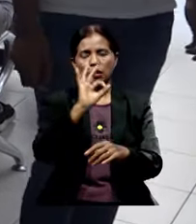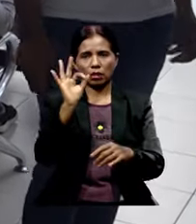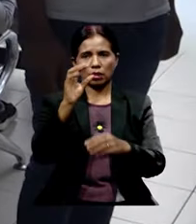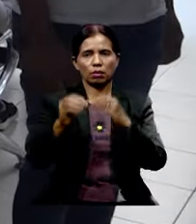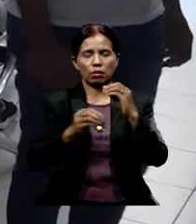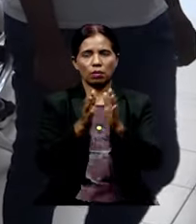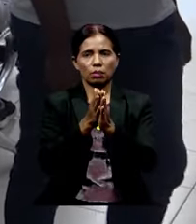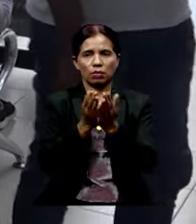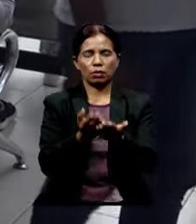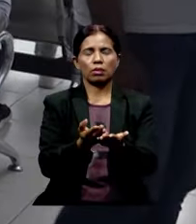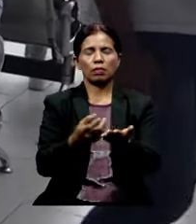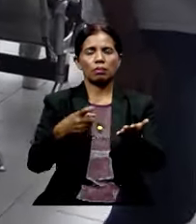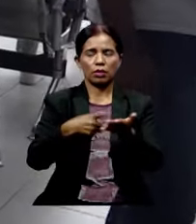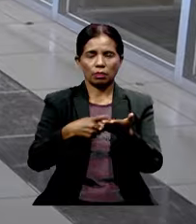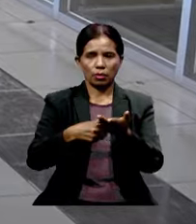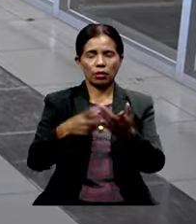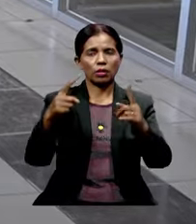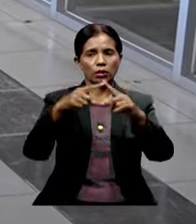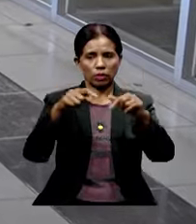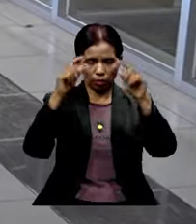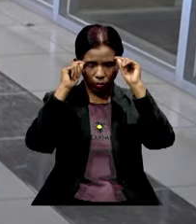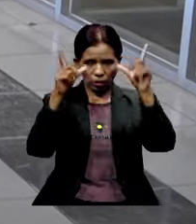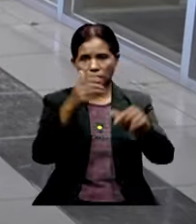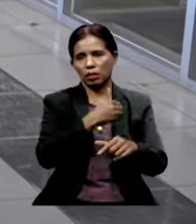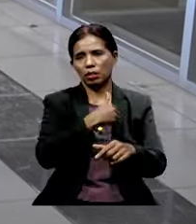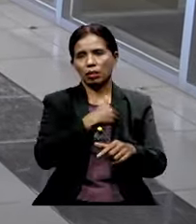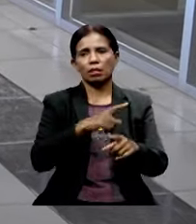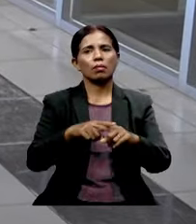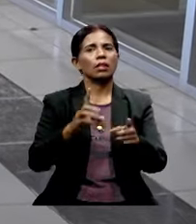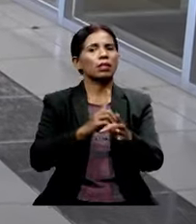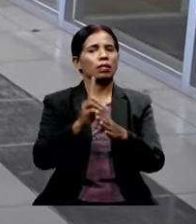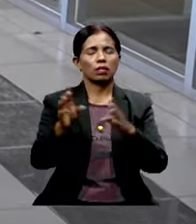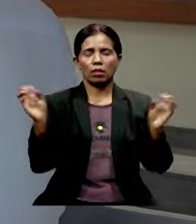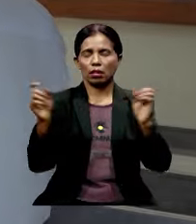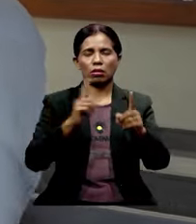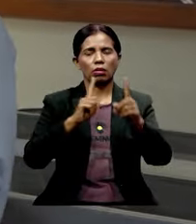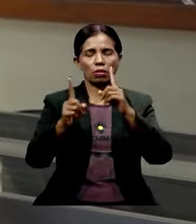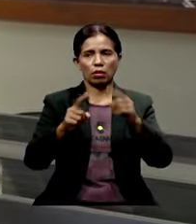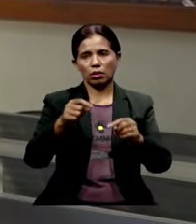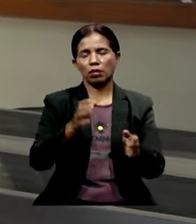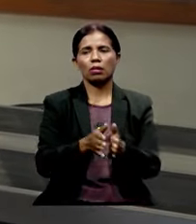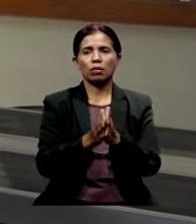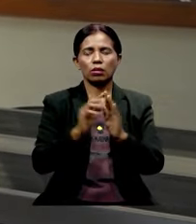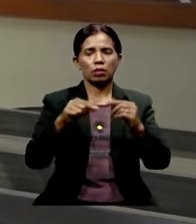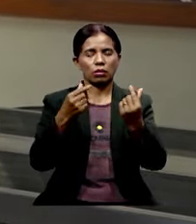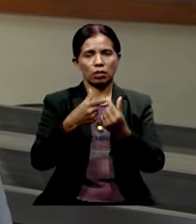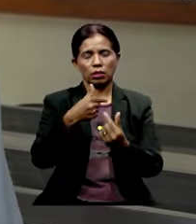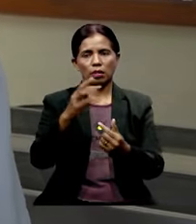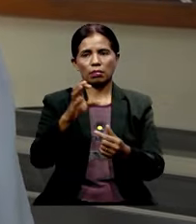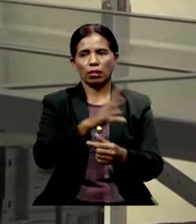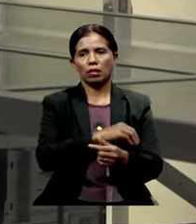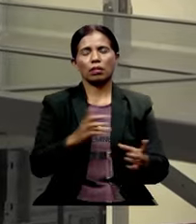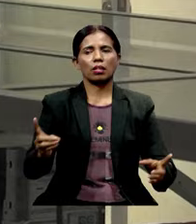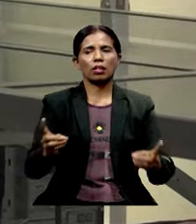a passaporte Hirakne toona Timor-Leste casidau mas bem diretor né lacoi foi informação no russo equipa Ziemen atu